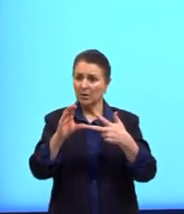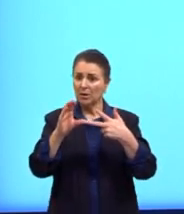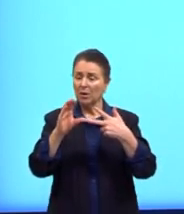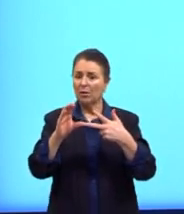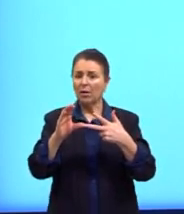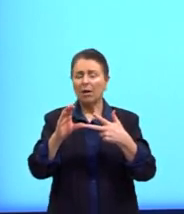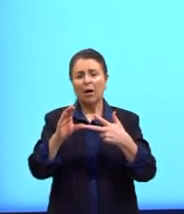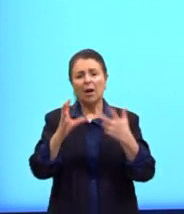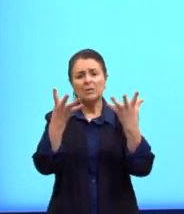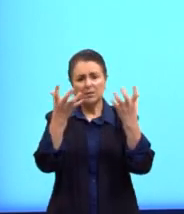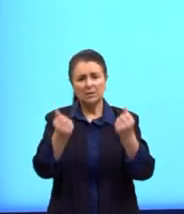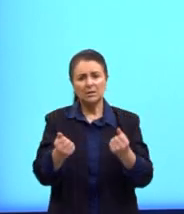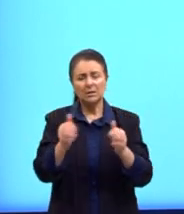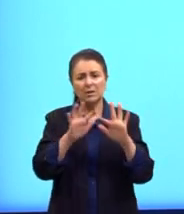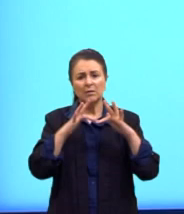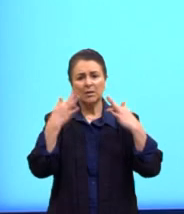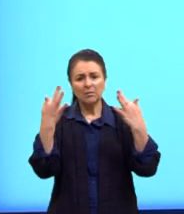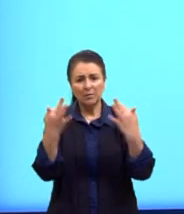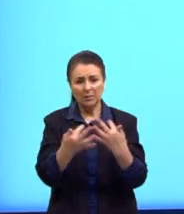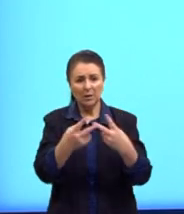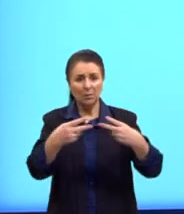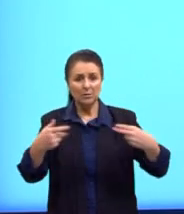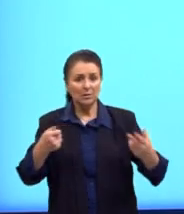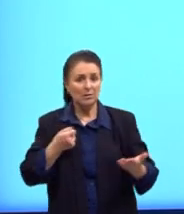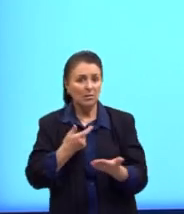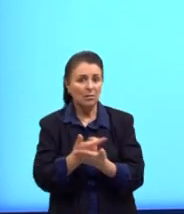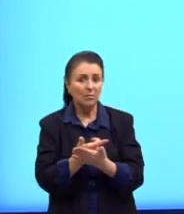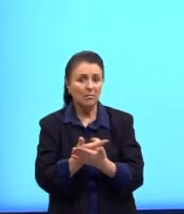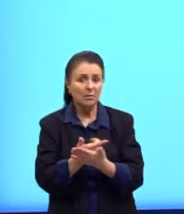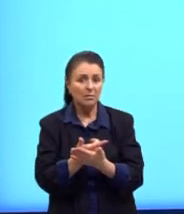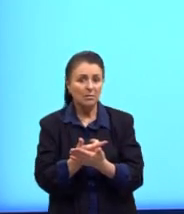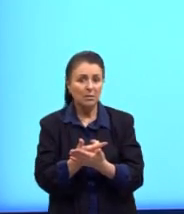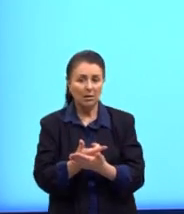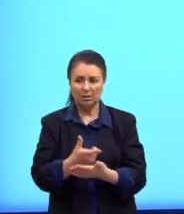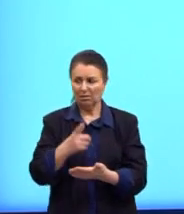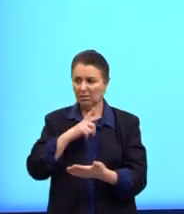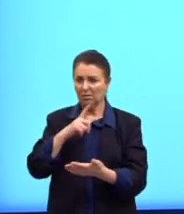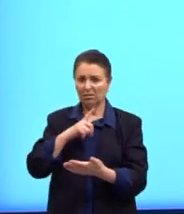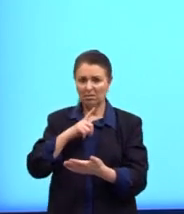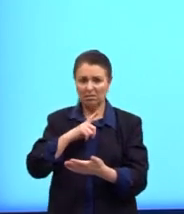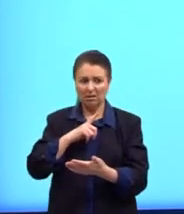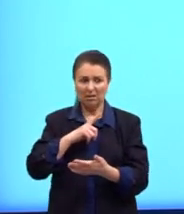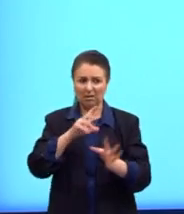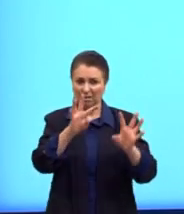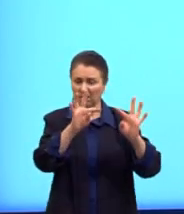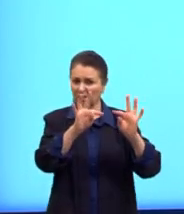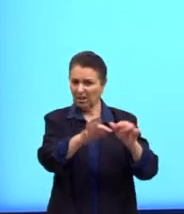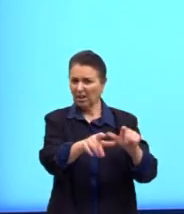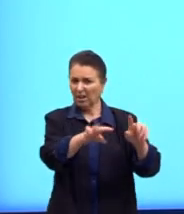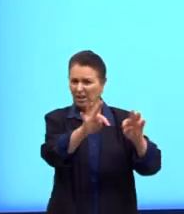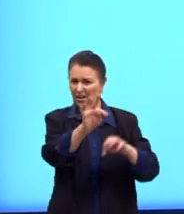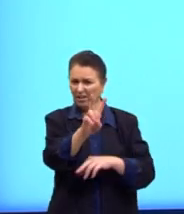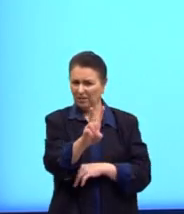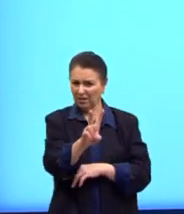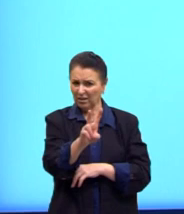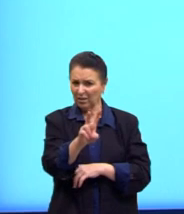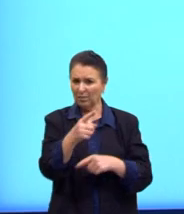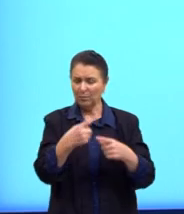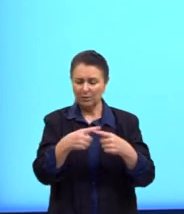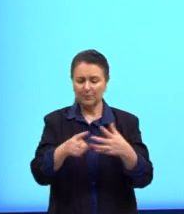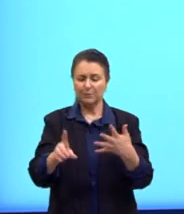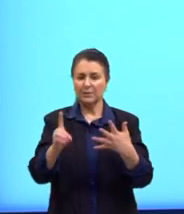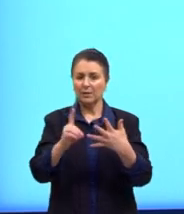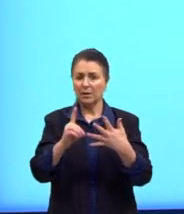continentamente de uma família com os bens de consumo será que eles terem a TV que deixou eles Assim letra d a qualidade